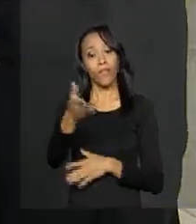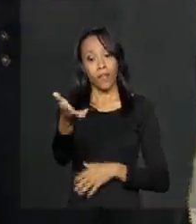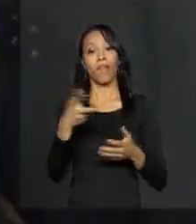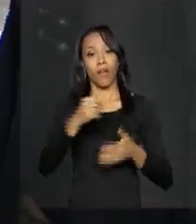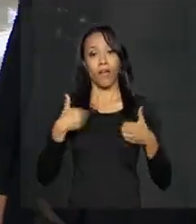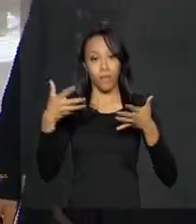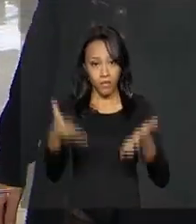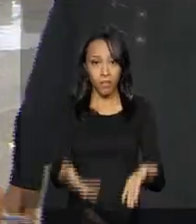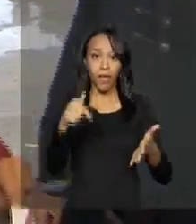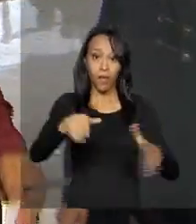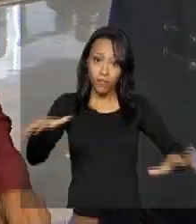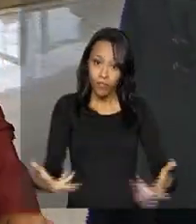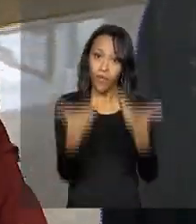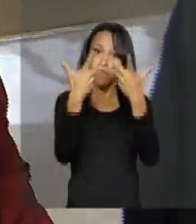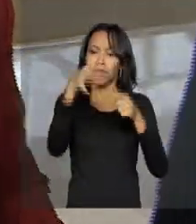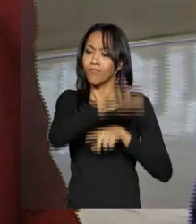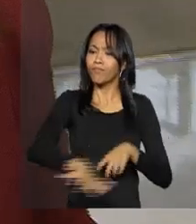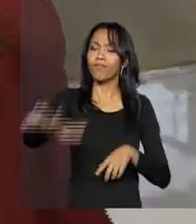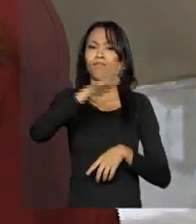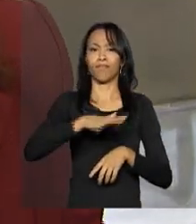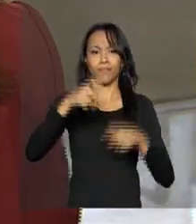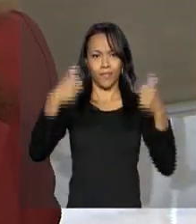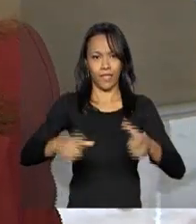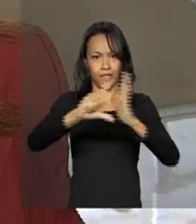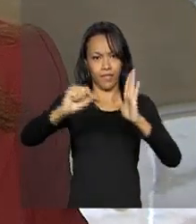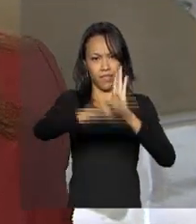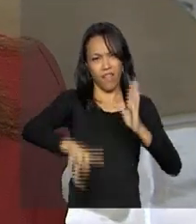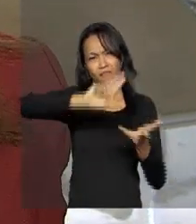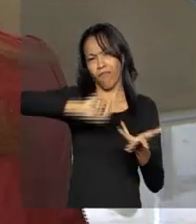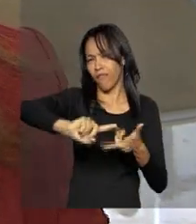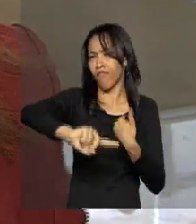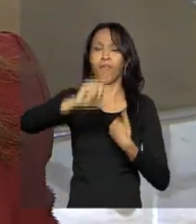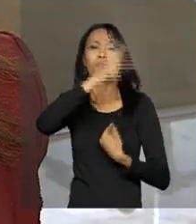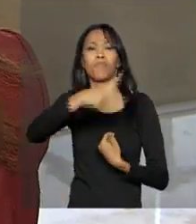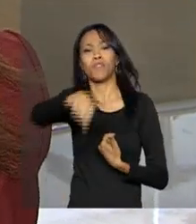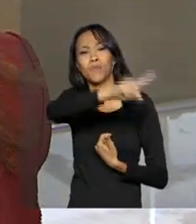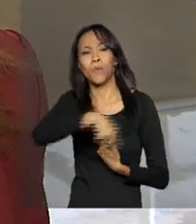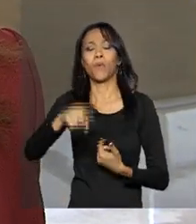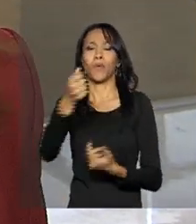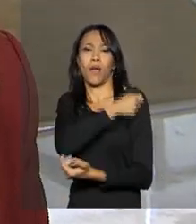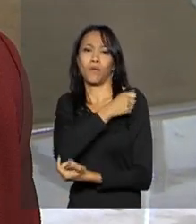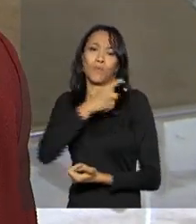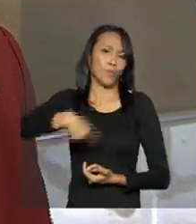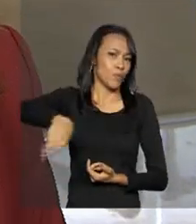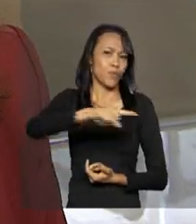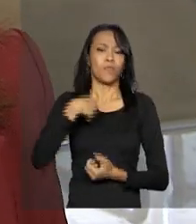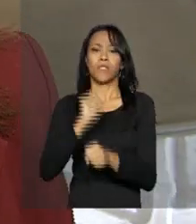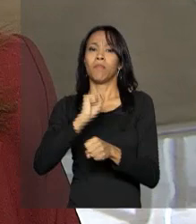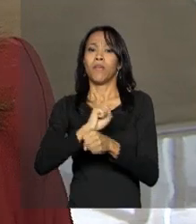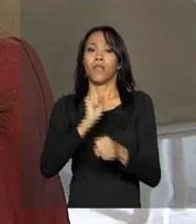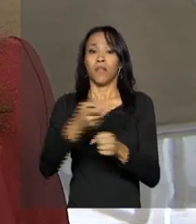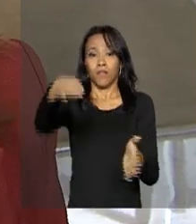deste evento aqui no salão nobre no Palácio do Planalto vários docentes estudantes autoridades aguardam a chegada da